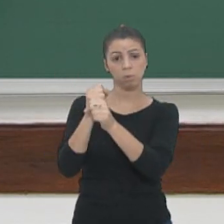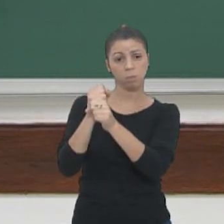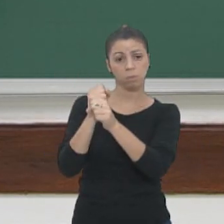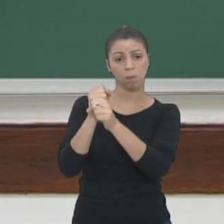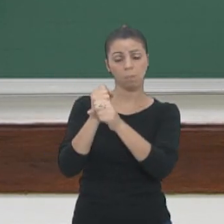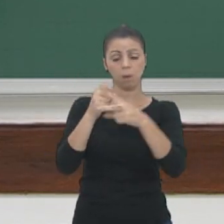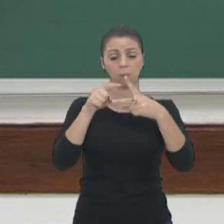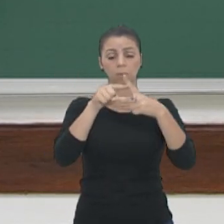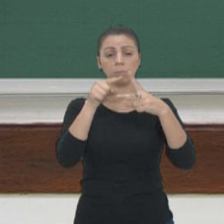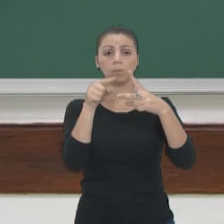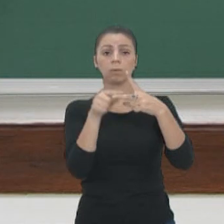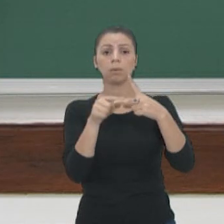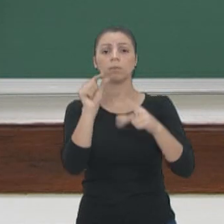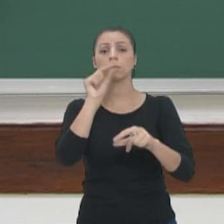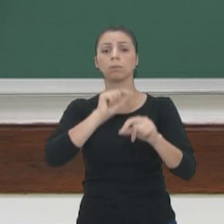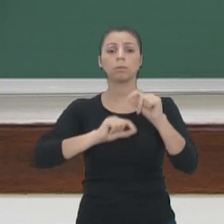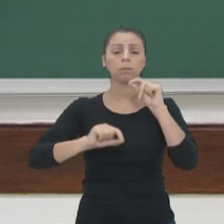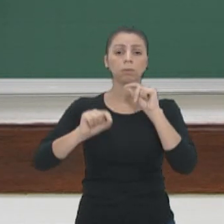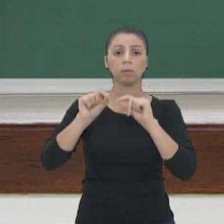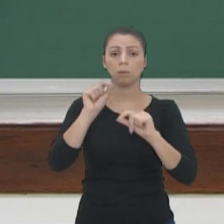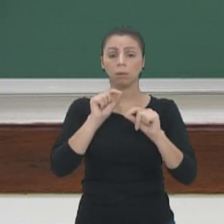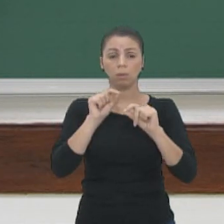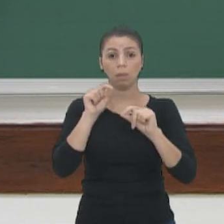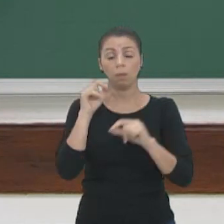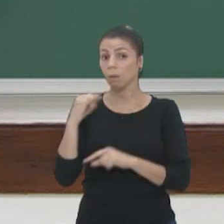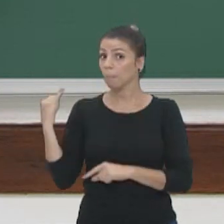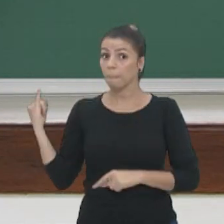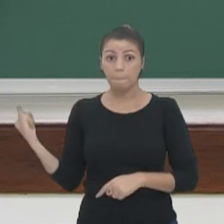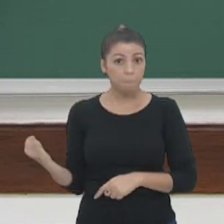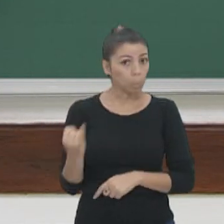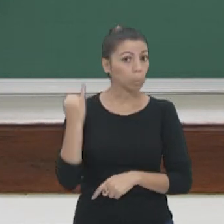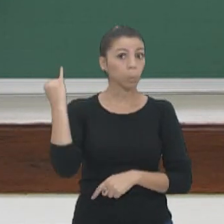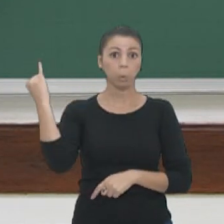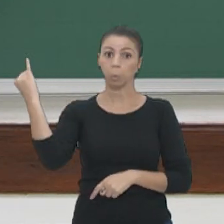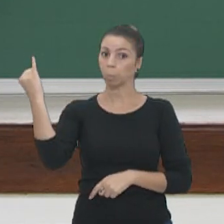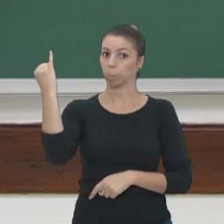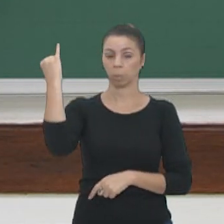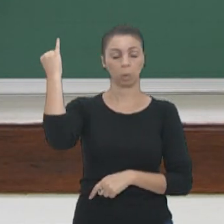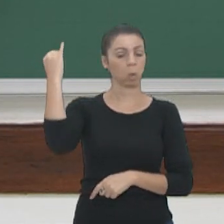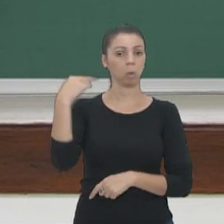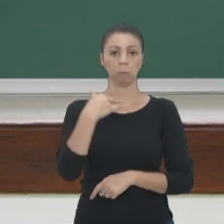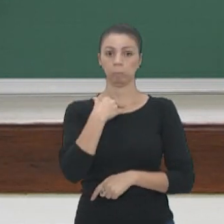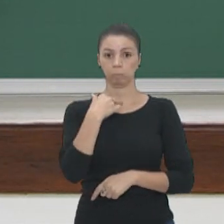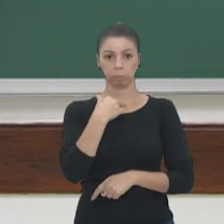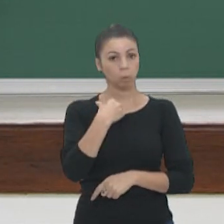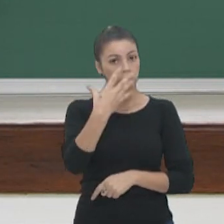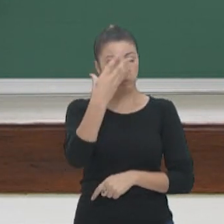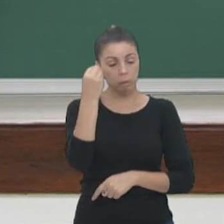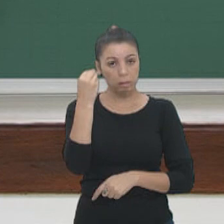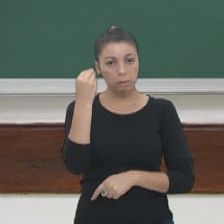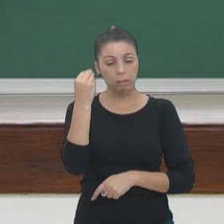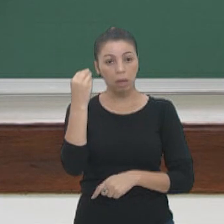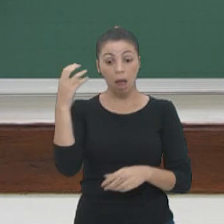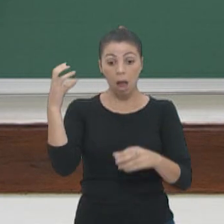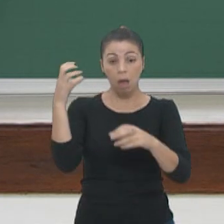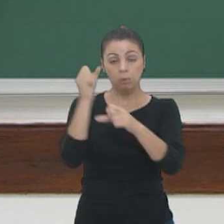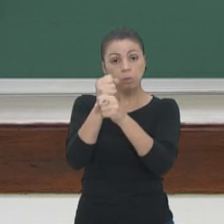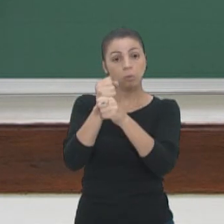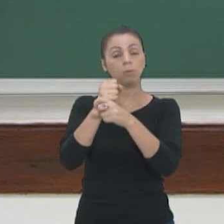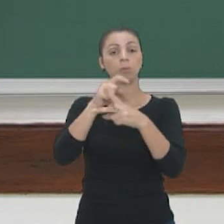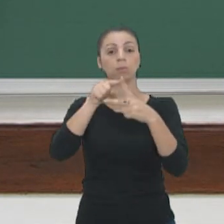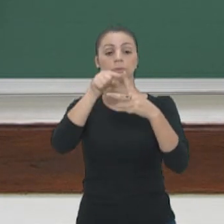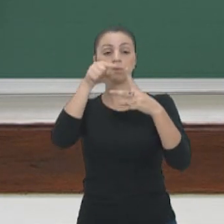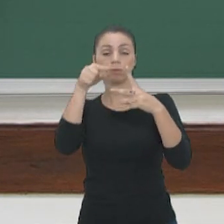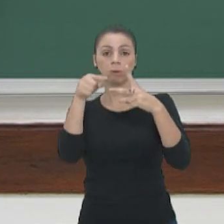quanto? Isso é uma coisa muito importante, gente, que a gente não pode esquecer. A soma dos ângulos internos